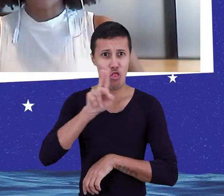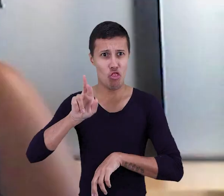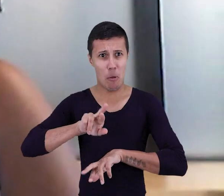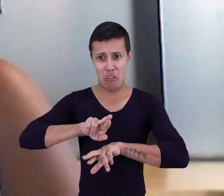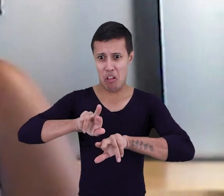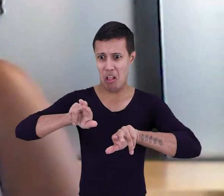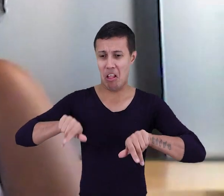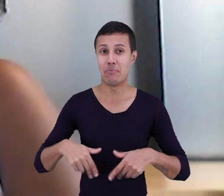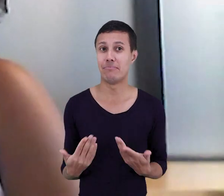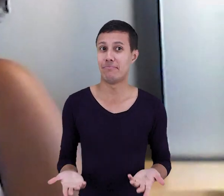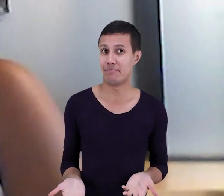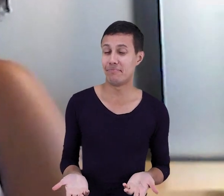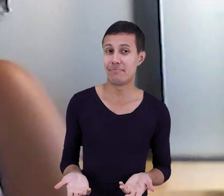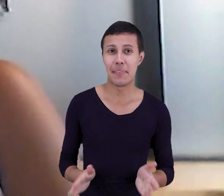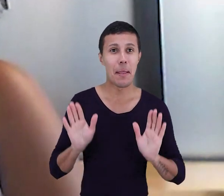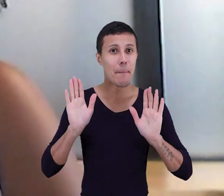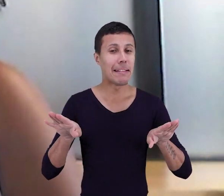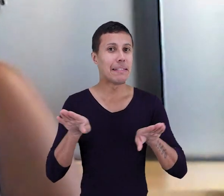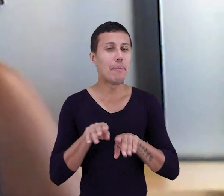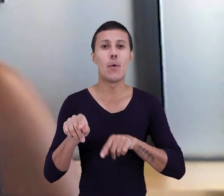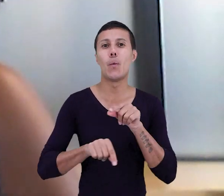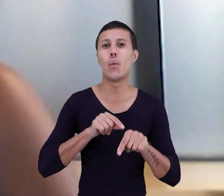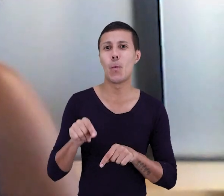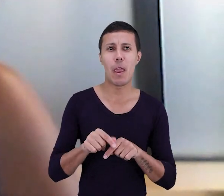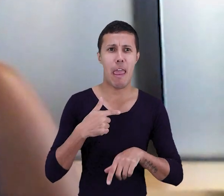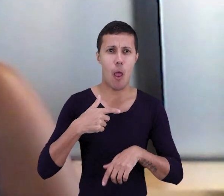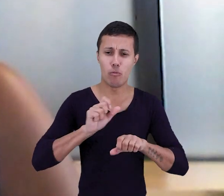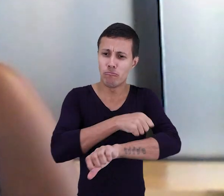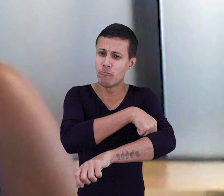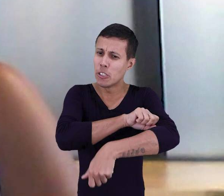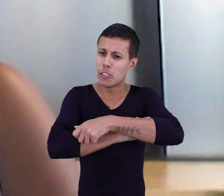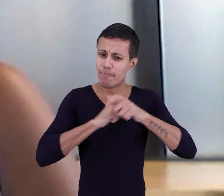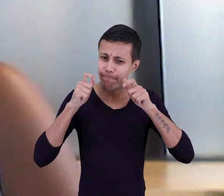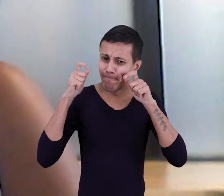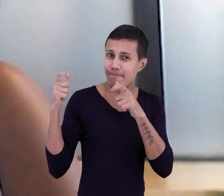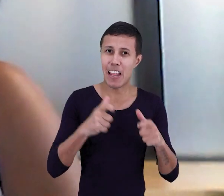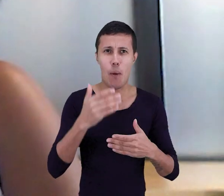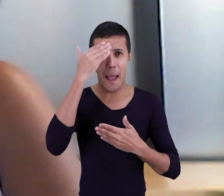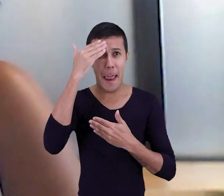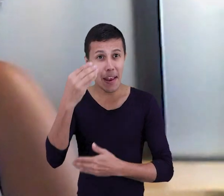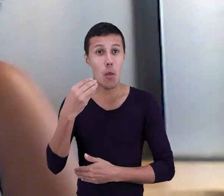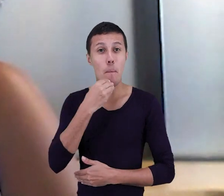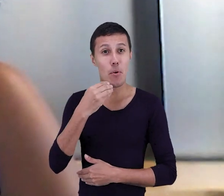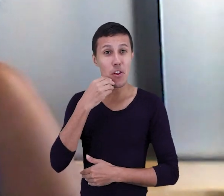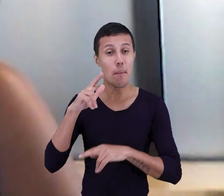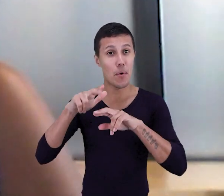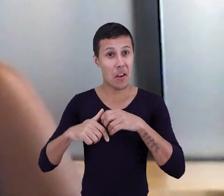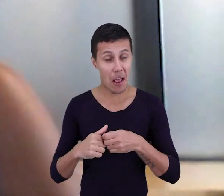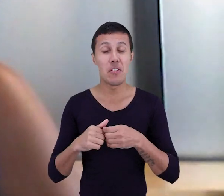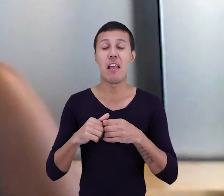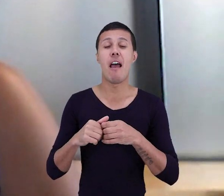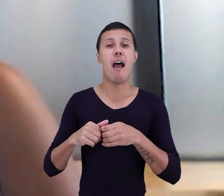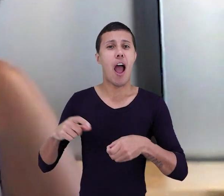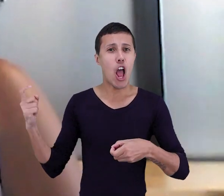diferentes, né? Mas houve também, assim, muita dedicação, assim, e eu sou muito grata pela oportunidade, sou muito feliz de ser sócia da única instância de